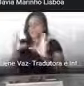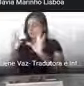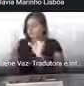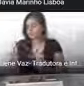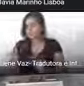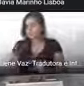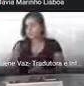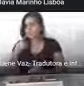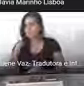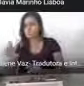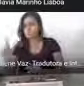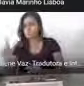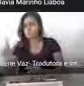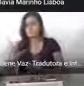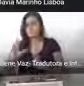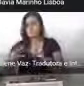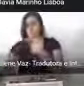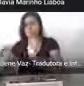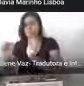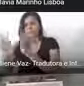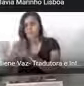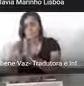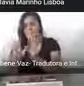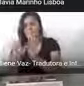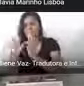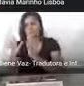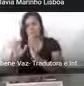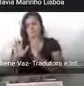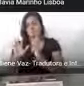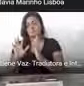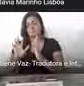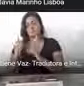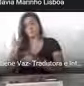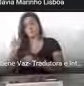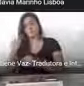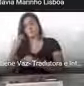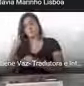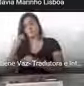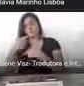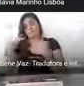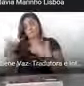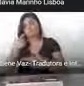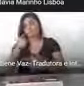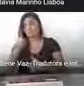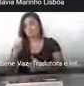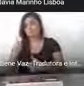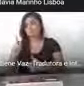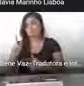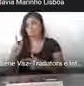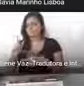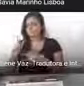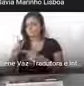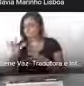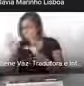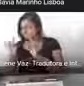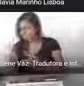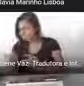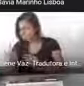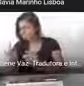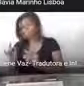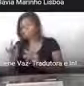ou das línguas faladas naquela comunidade, na perspectiva de mostrar como esses fatores